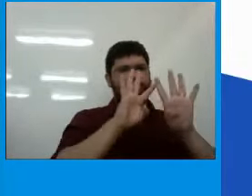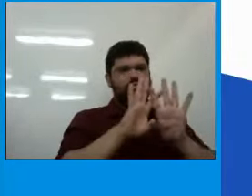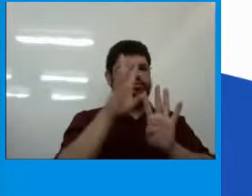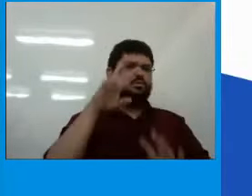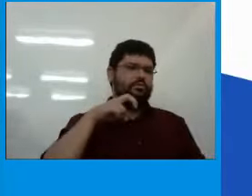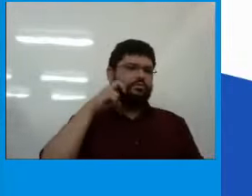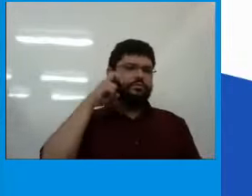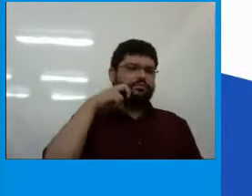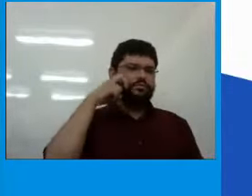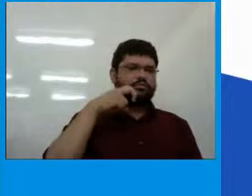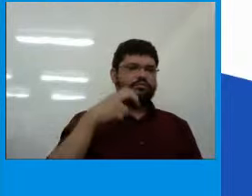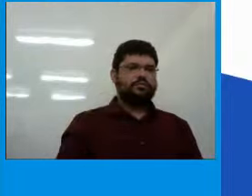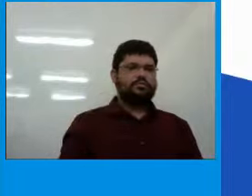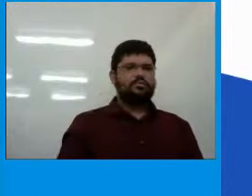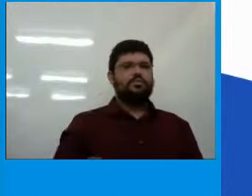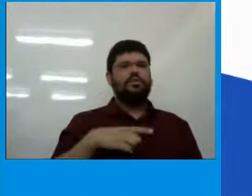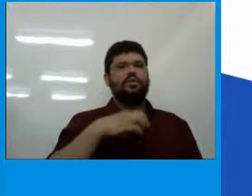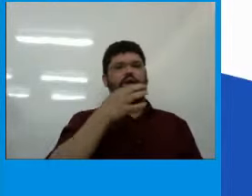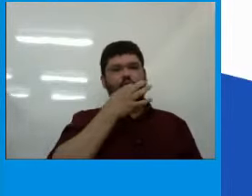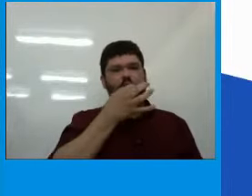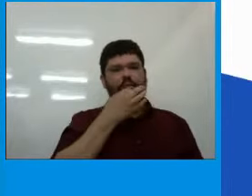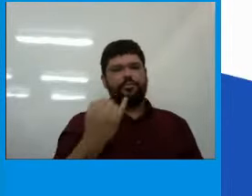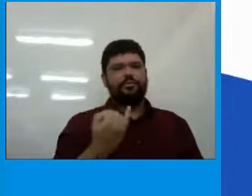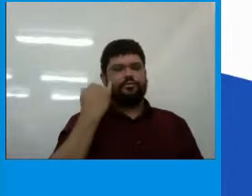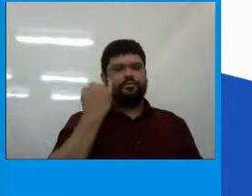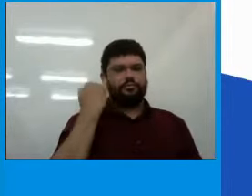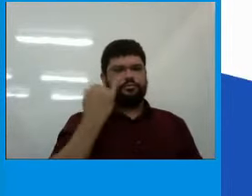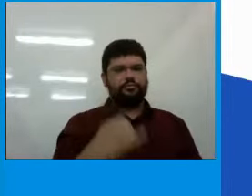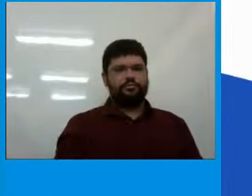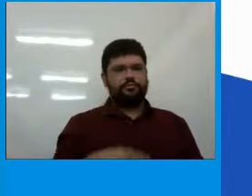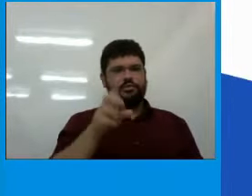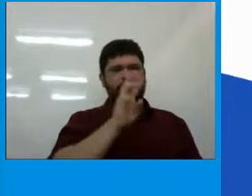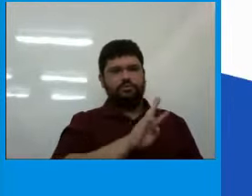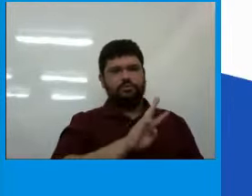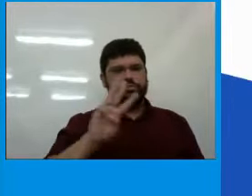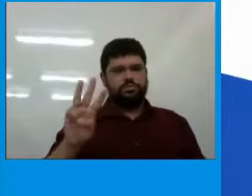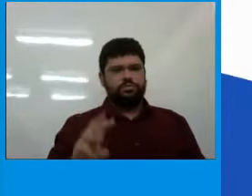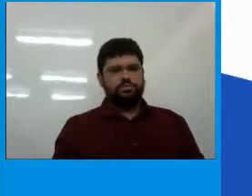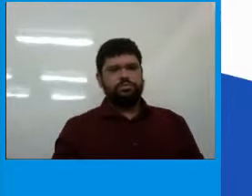Natal, que tem muitas dicas interessantes lá dentro. Então, está aí o endereço,